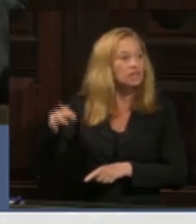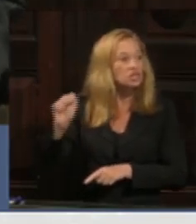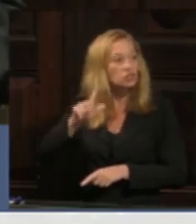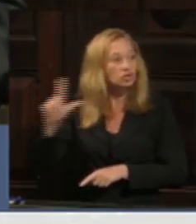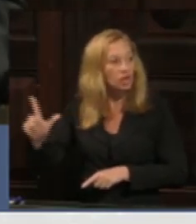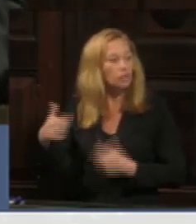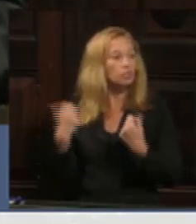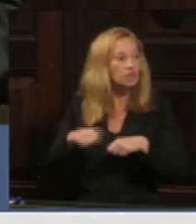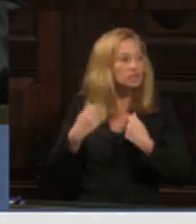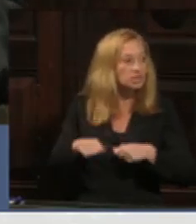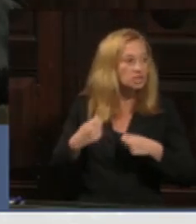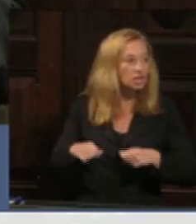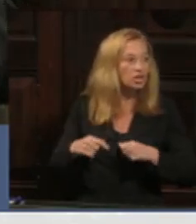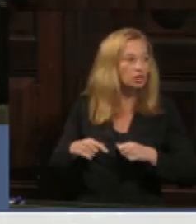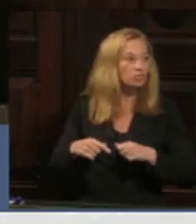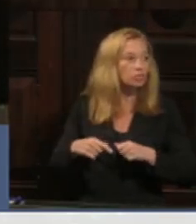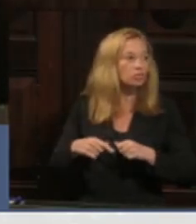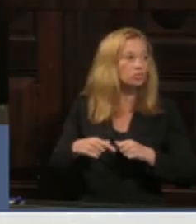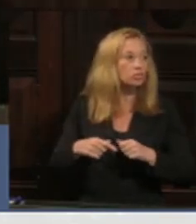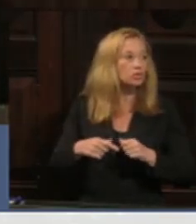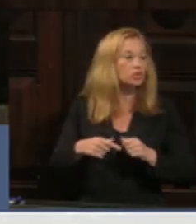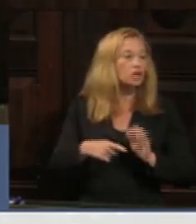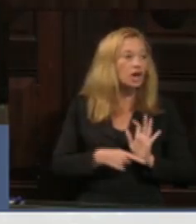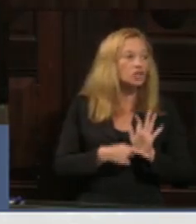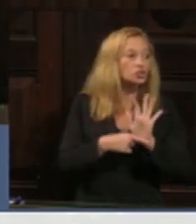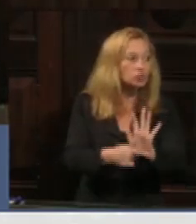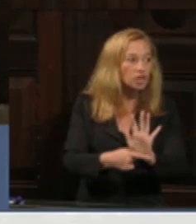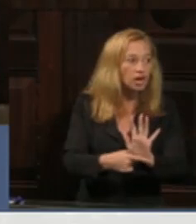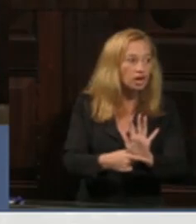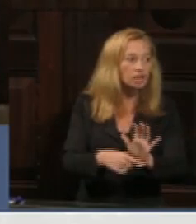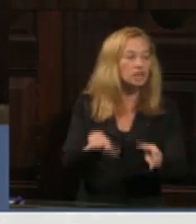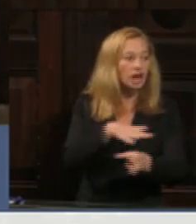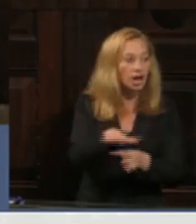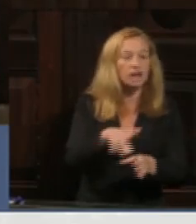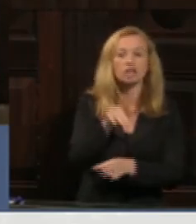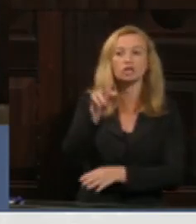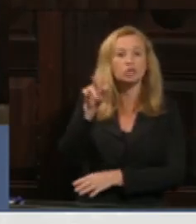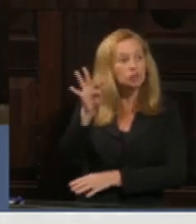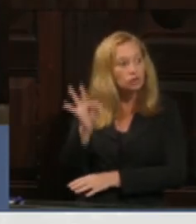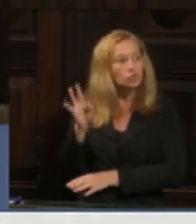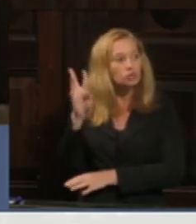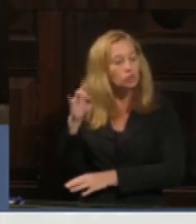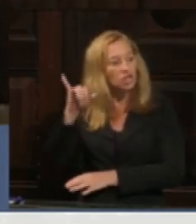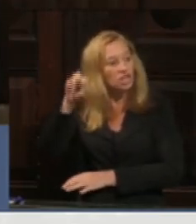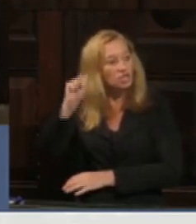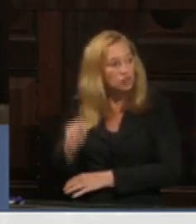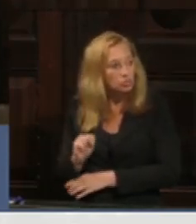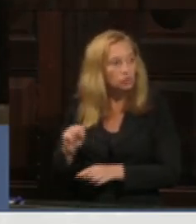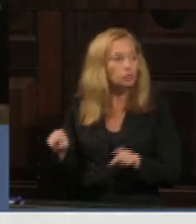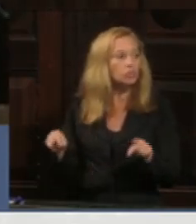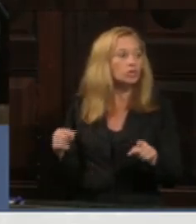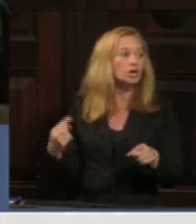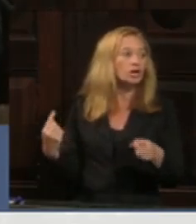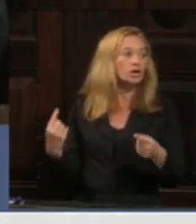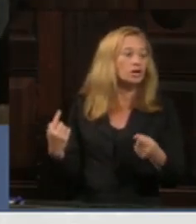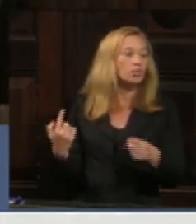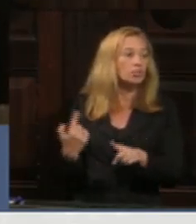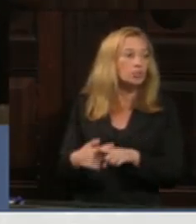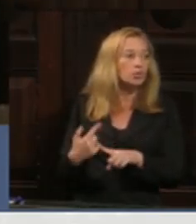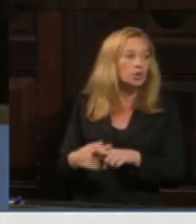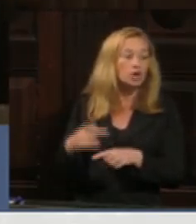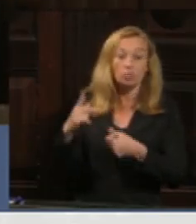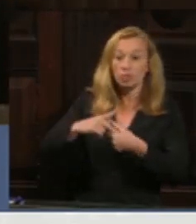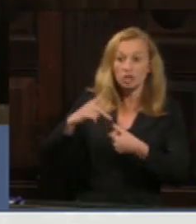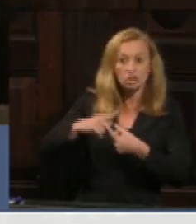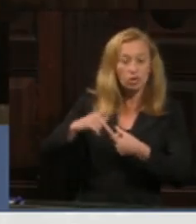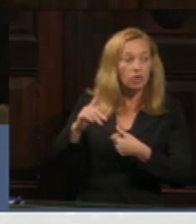incrementar a questão do turismo em nosso estado, até porque o petróleo é finito, até porque com a criação